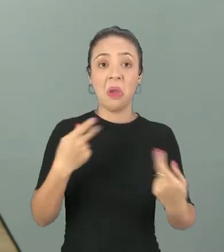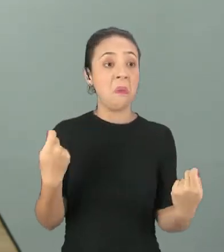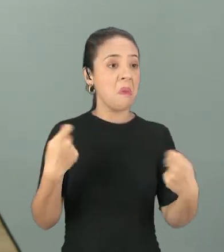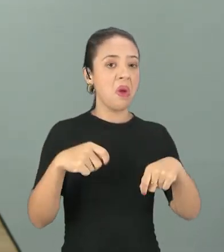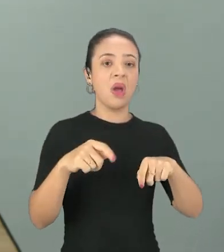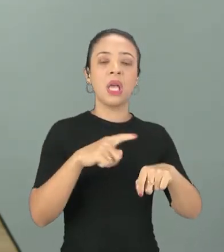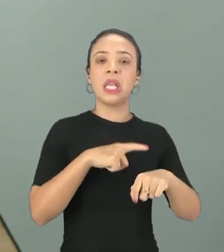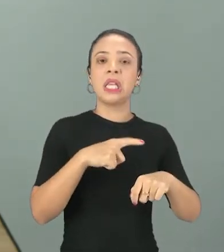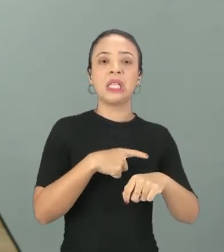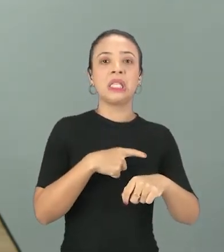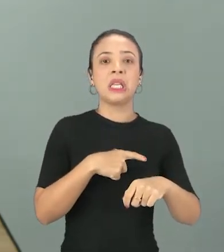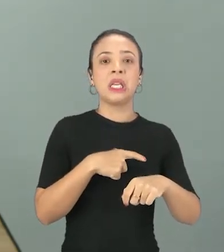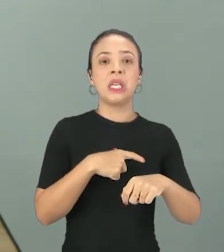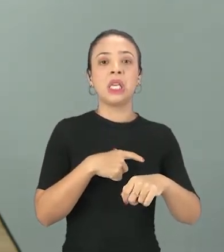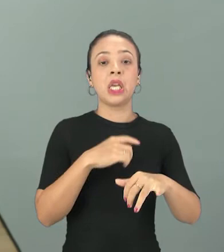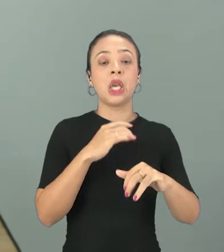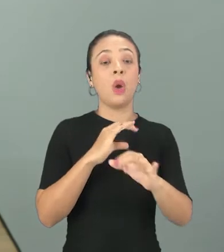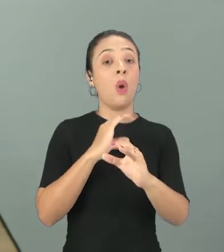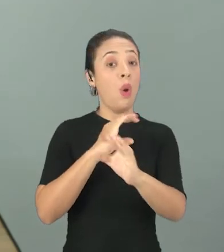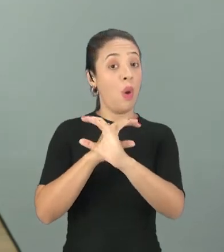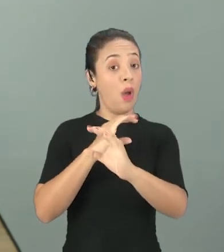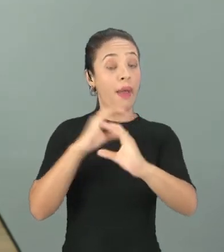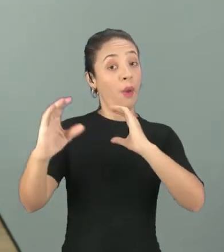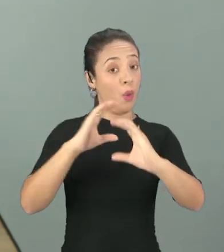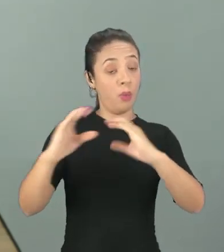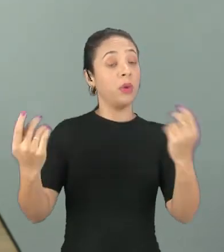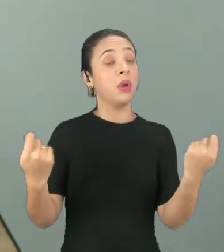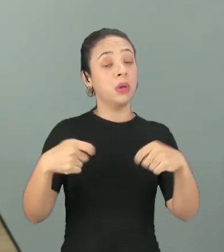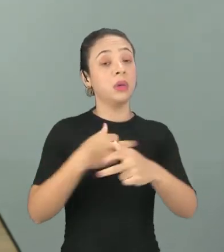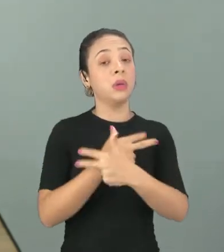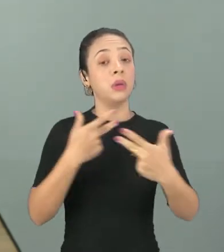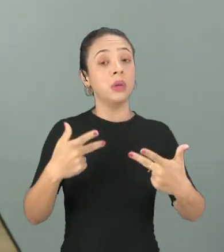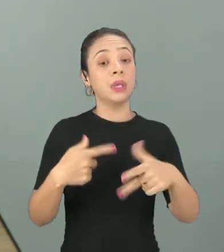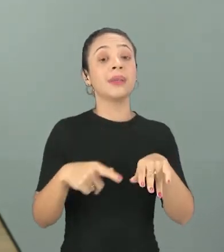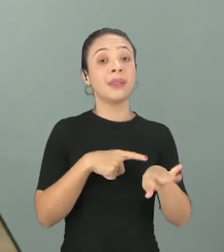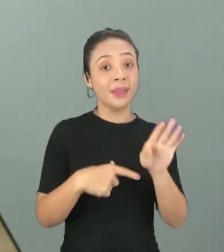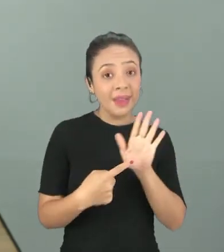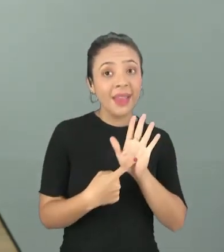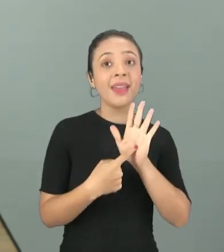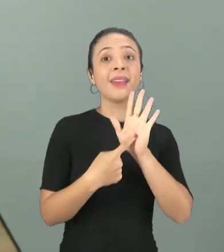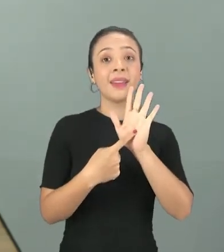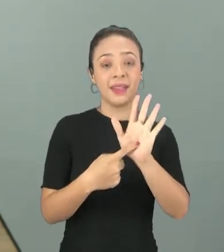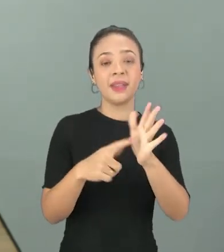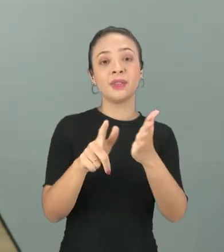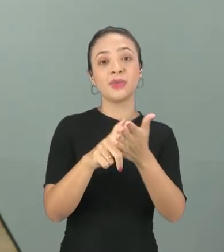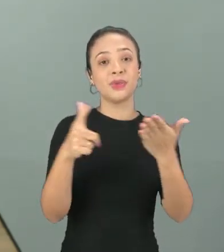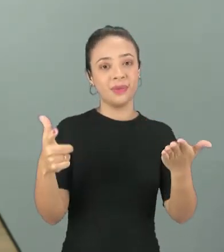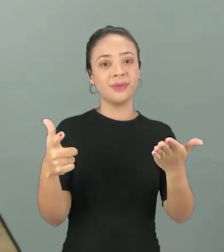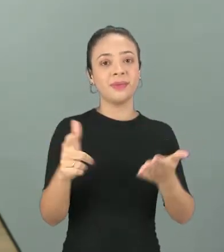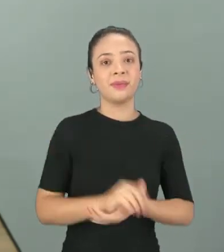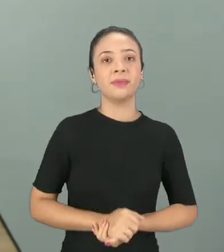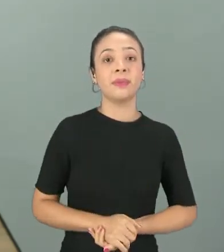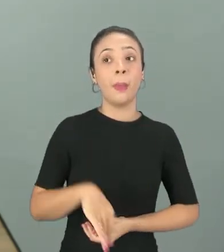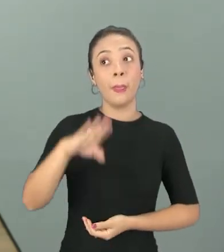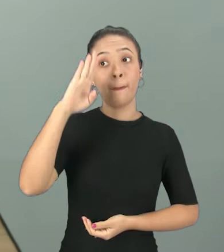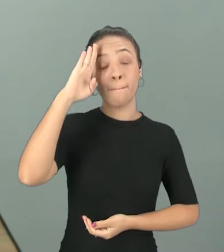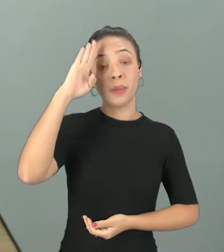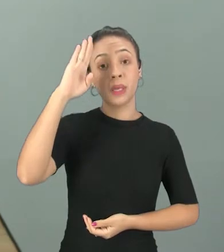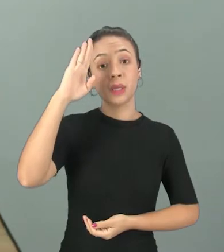vários meios de comunicação que apresentam jornais, principalmente o